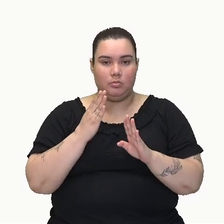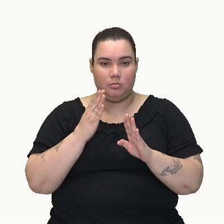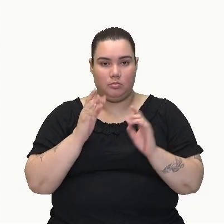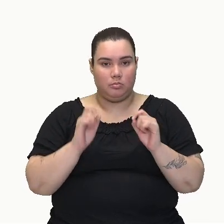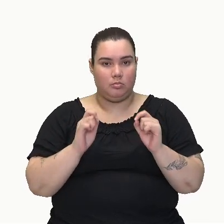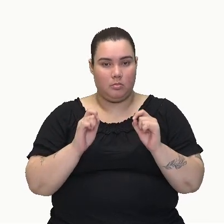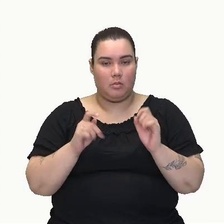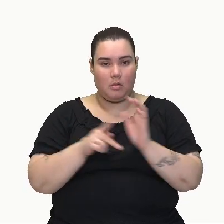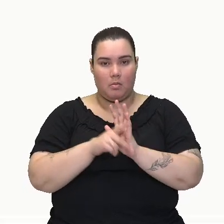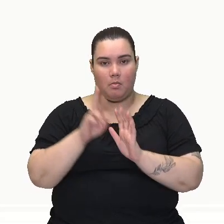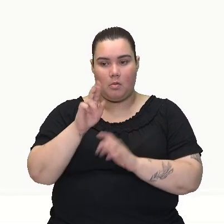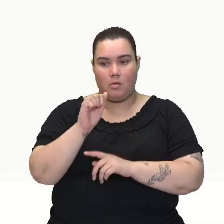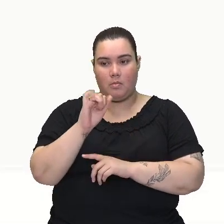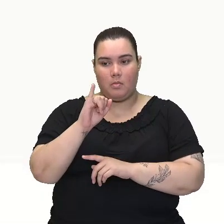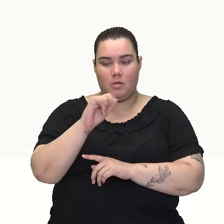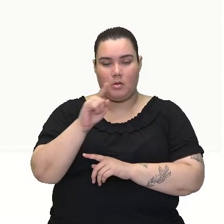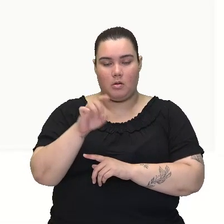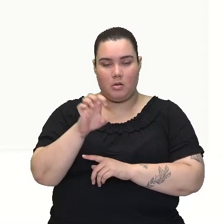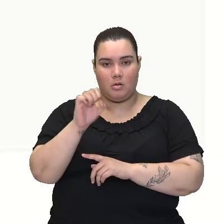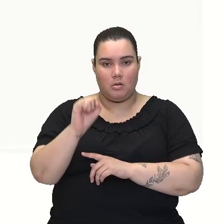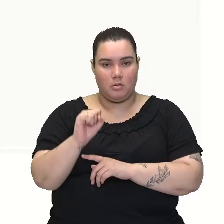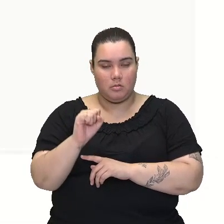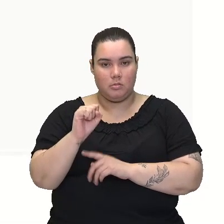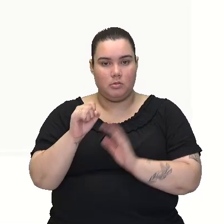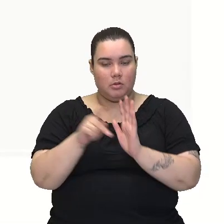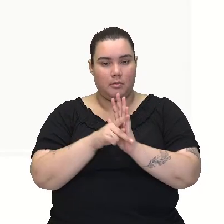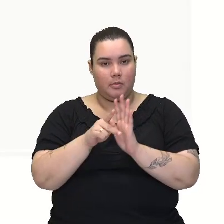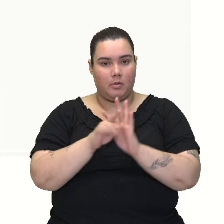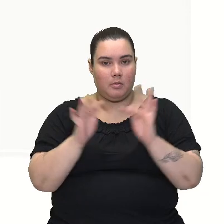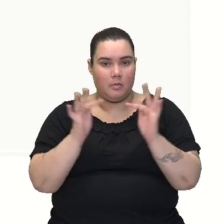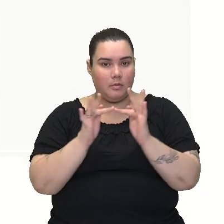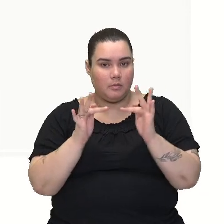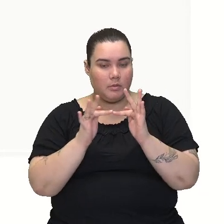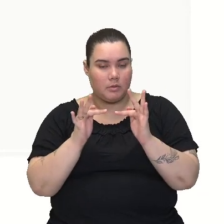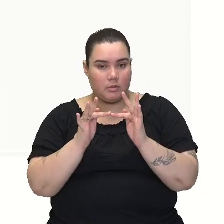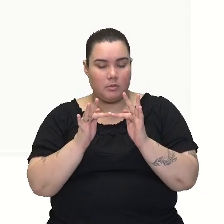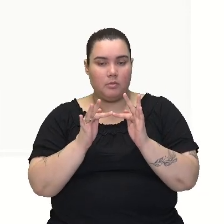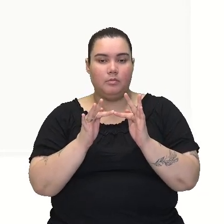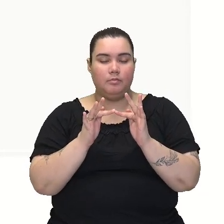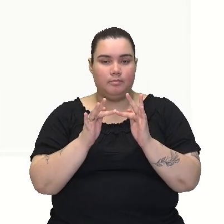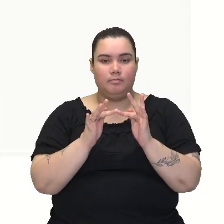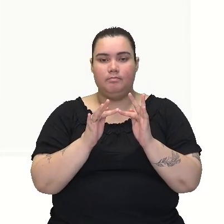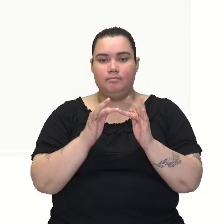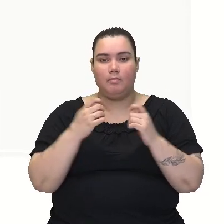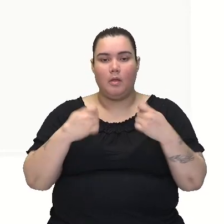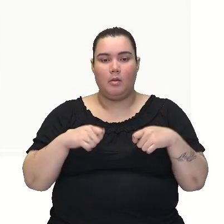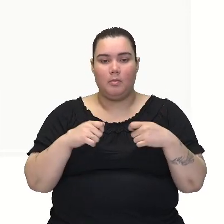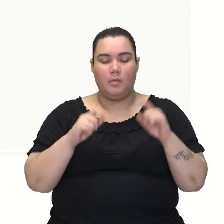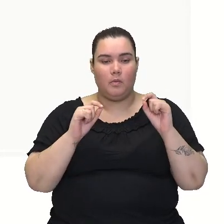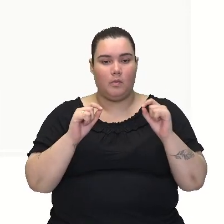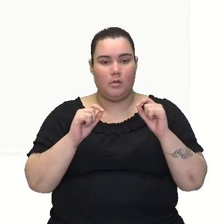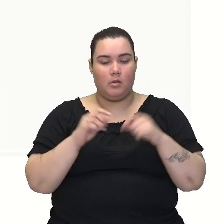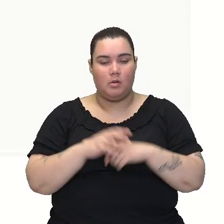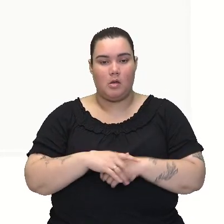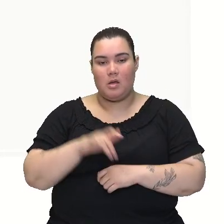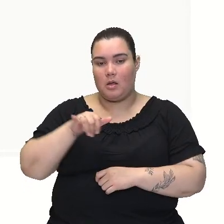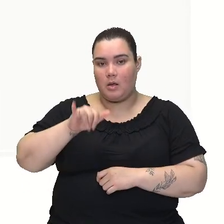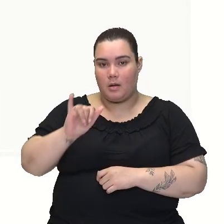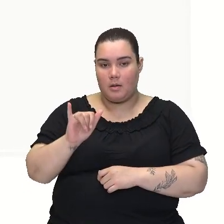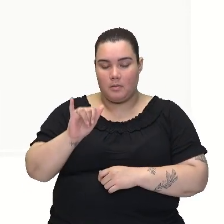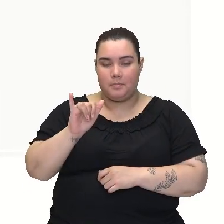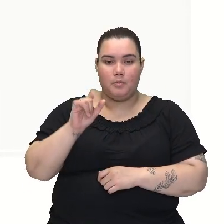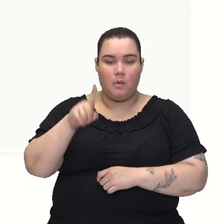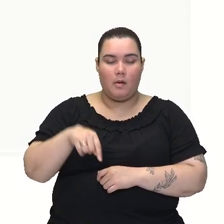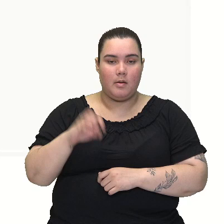as raízes dessa função aí, nós vamos igualar